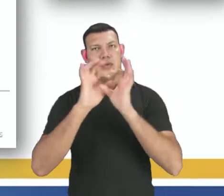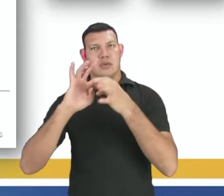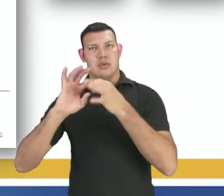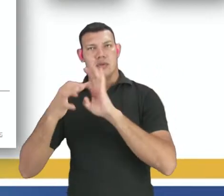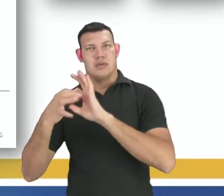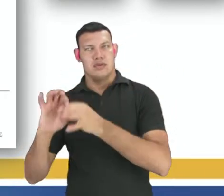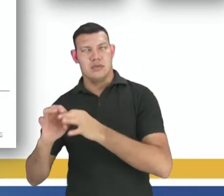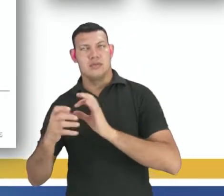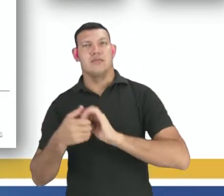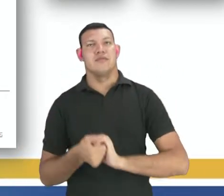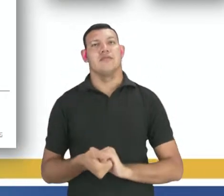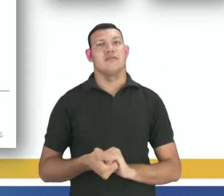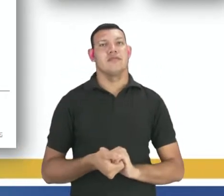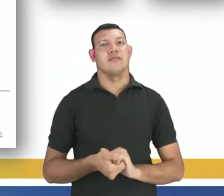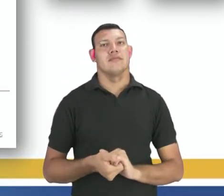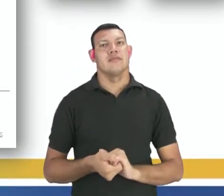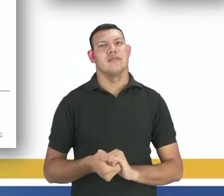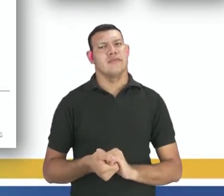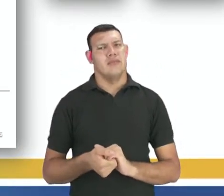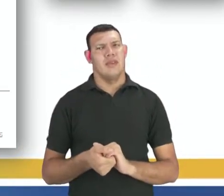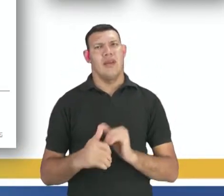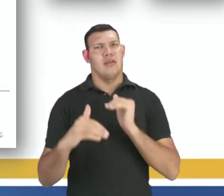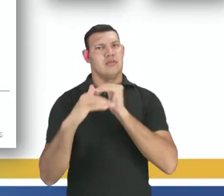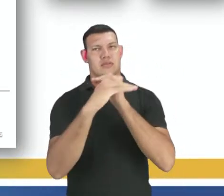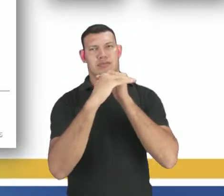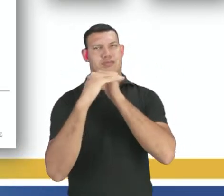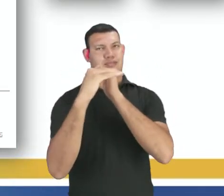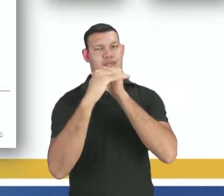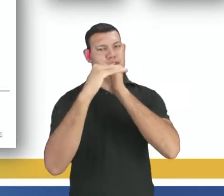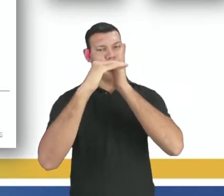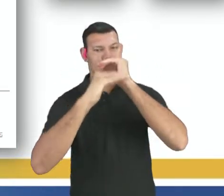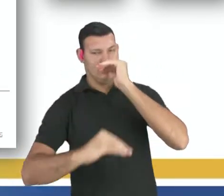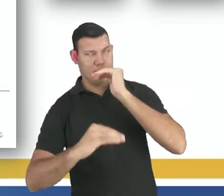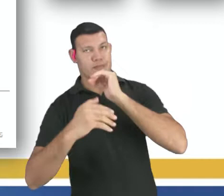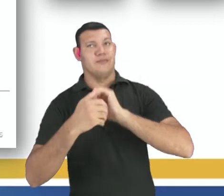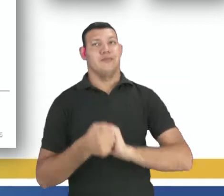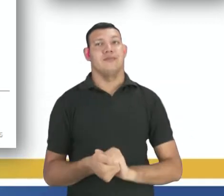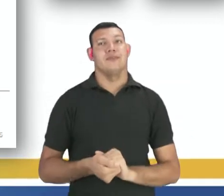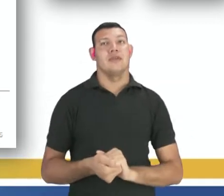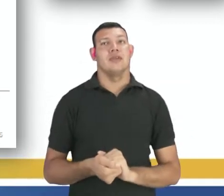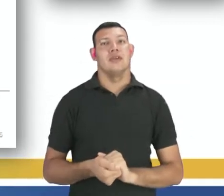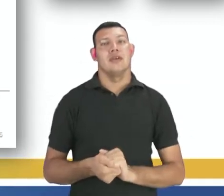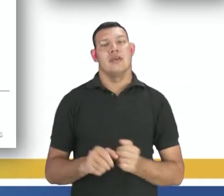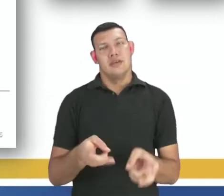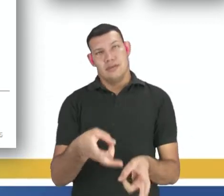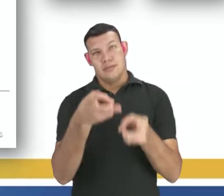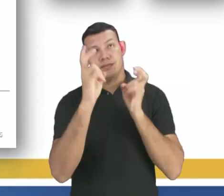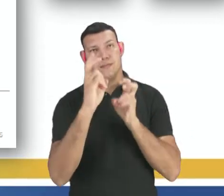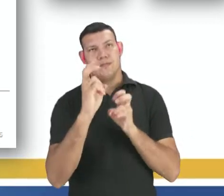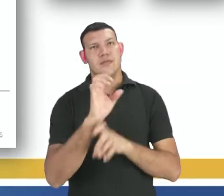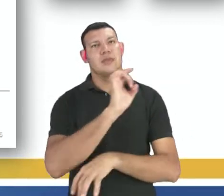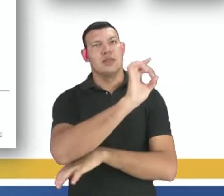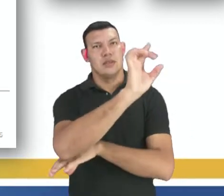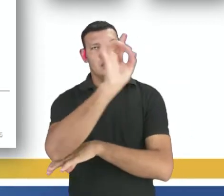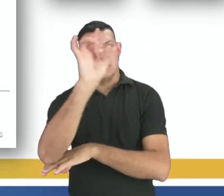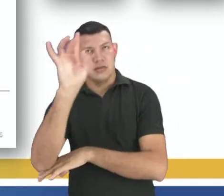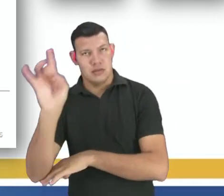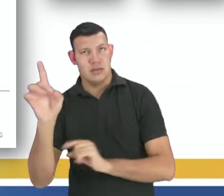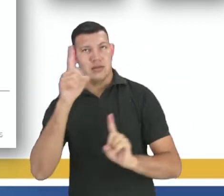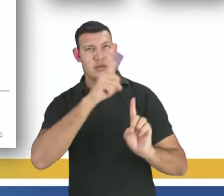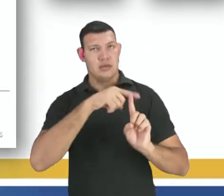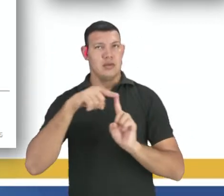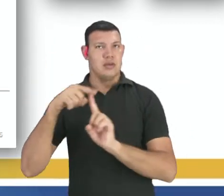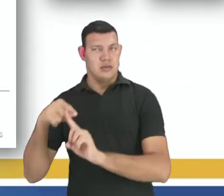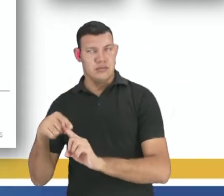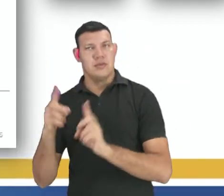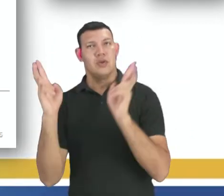não seria igual, né? Seria desigual. Então vocês podem ver que cada modalidade de